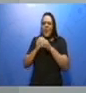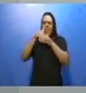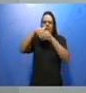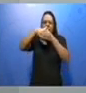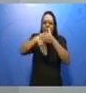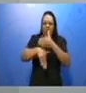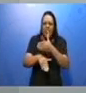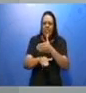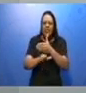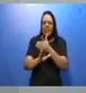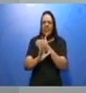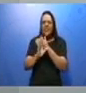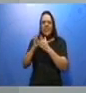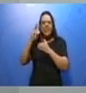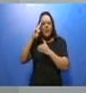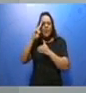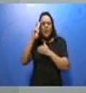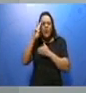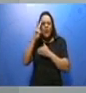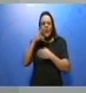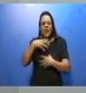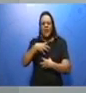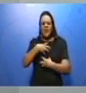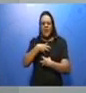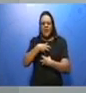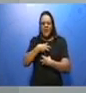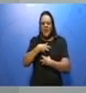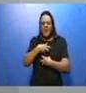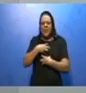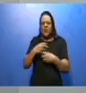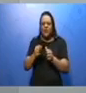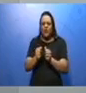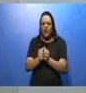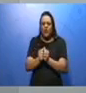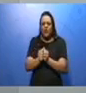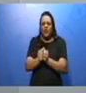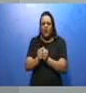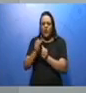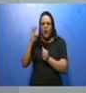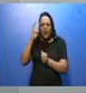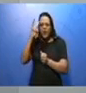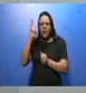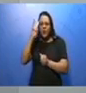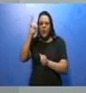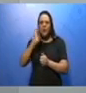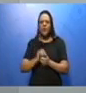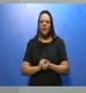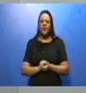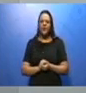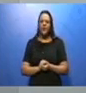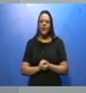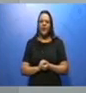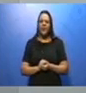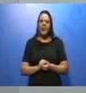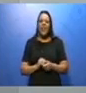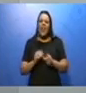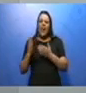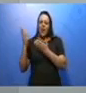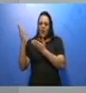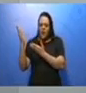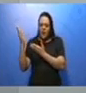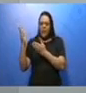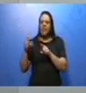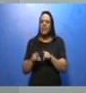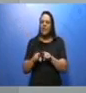história. E além disso, nas narrativas de aventura, eu tenho o quê? Aí no relato de viagem, o que